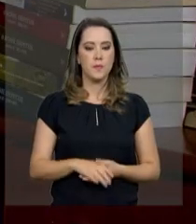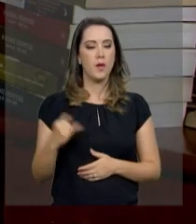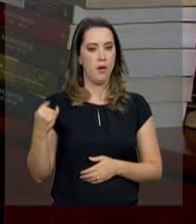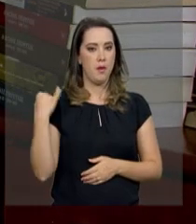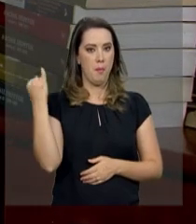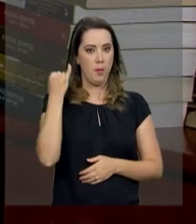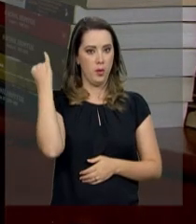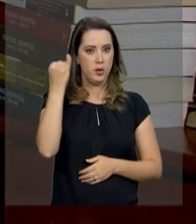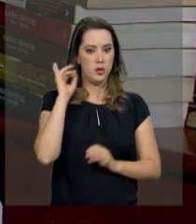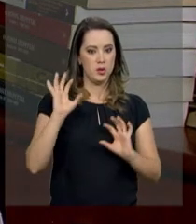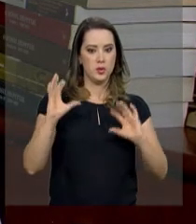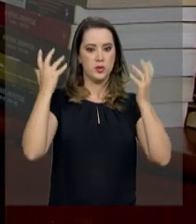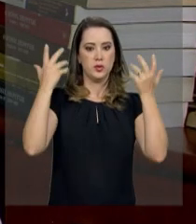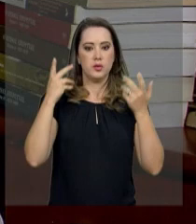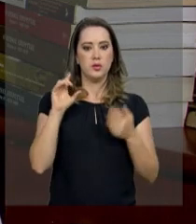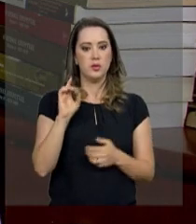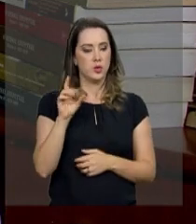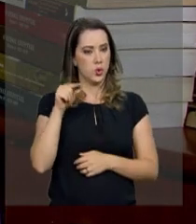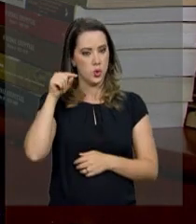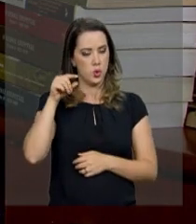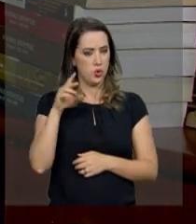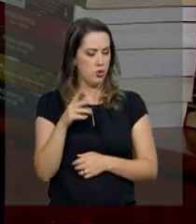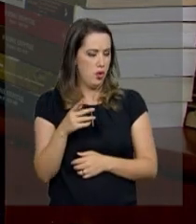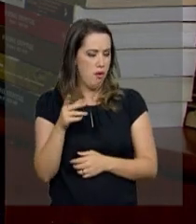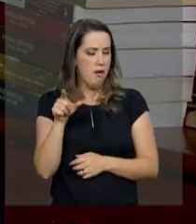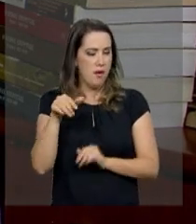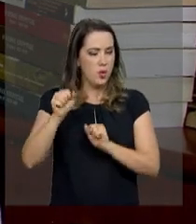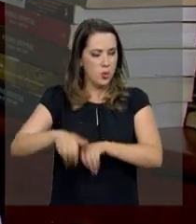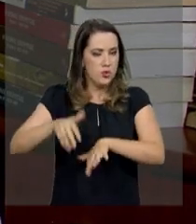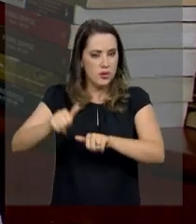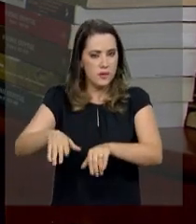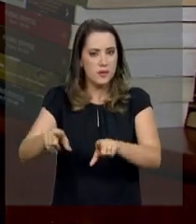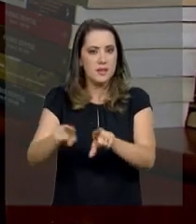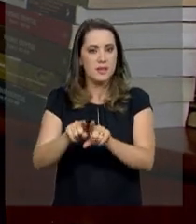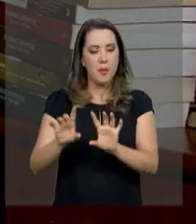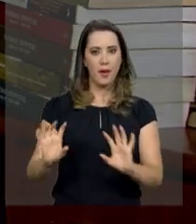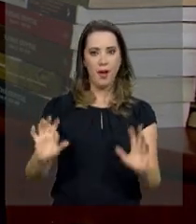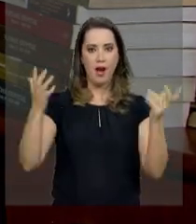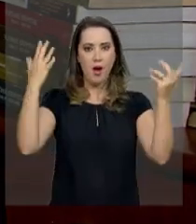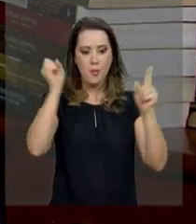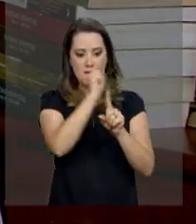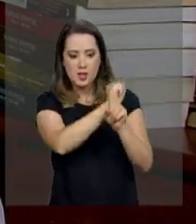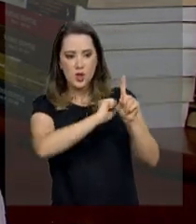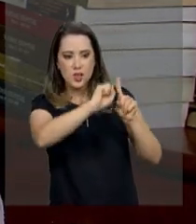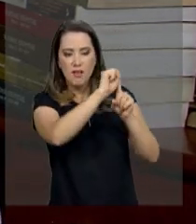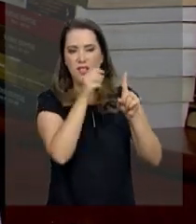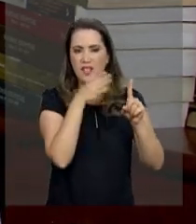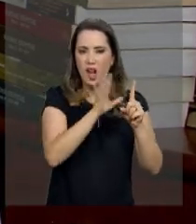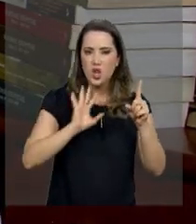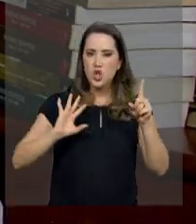Importante a comemoração não só com o desfile, né? Mas a comemoração cívica